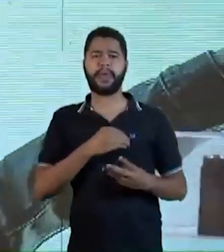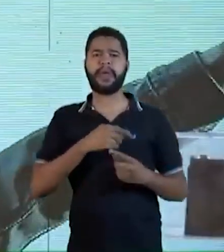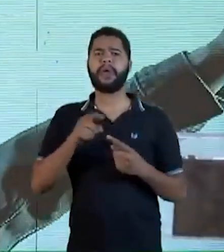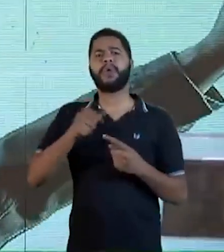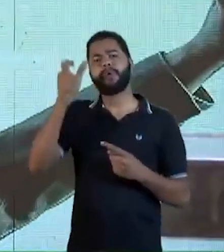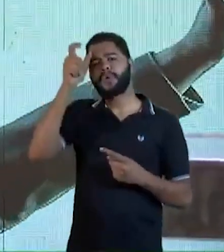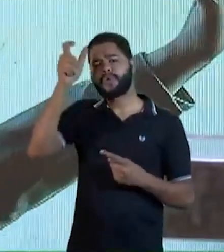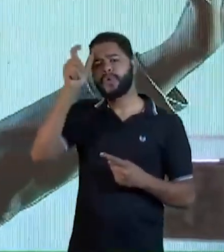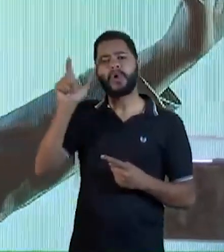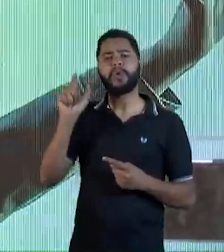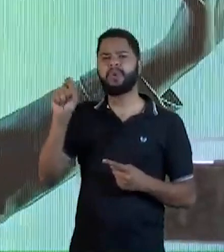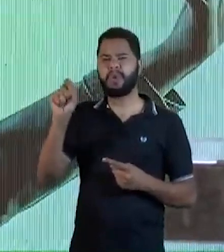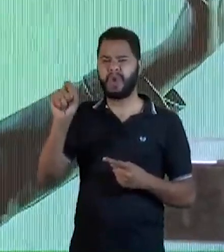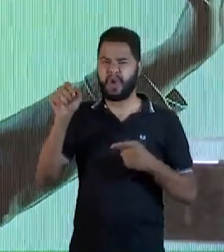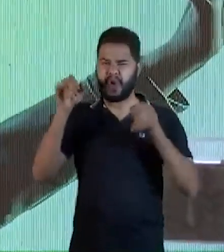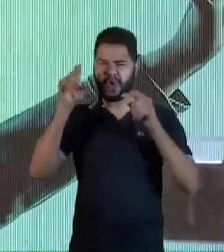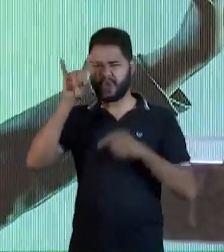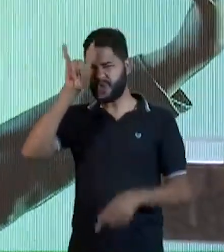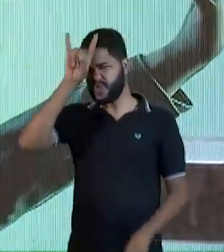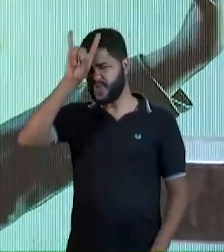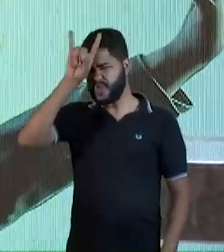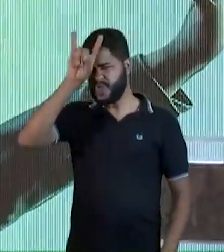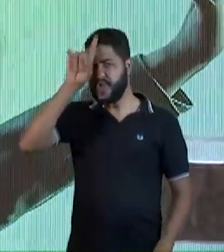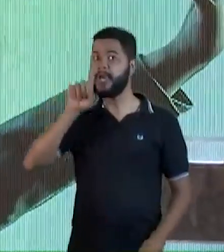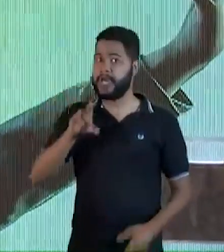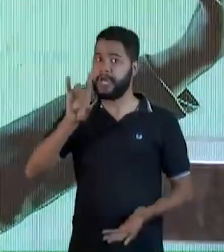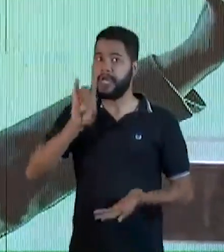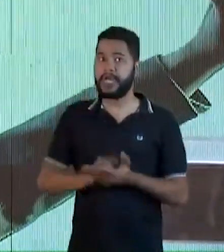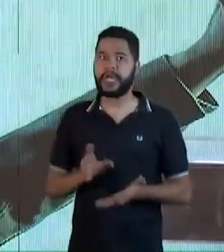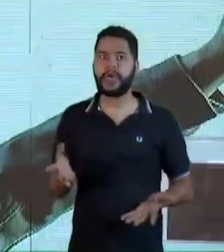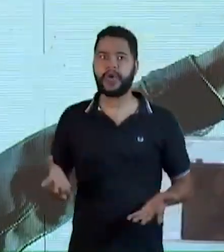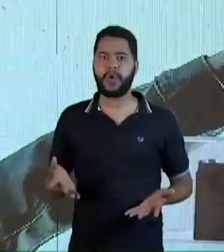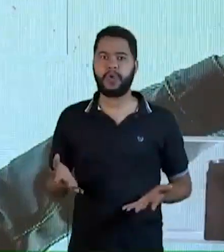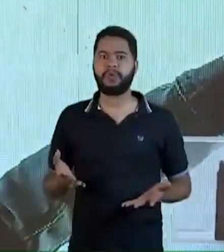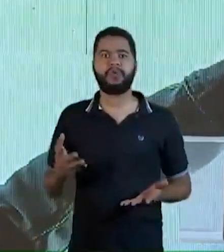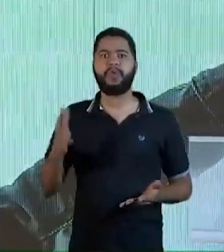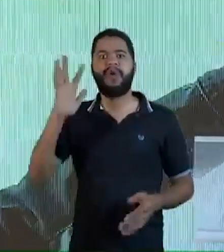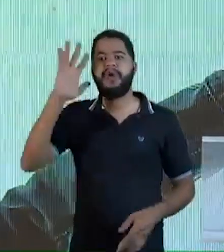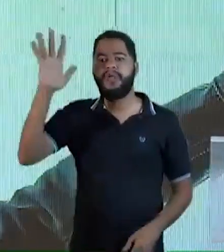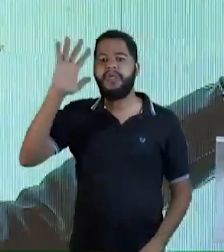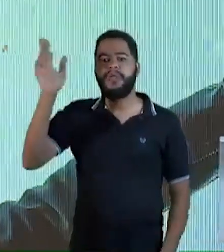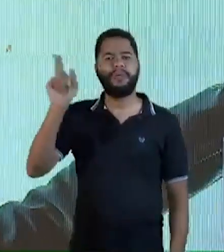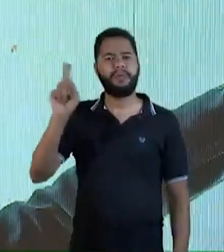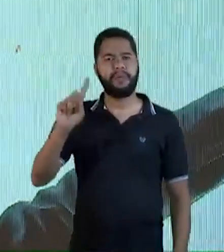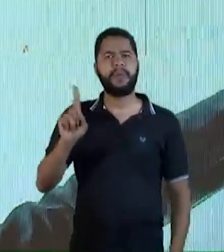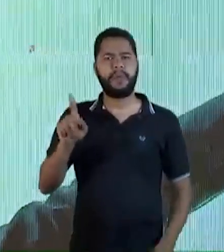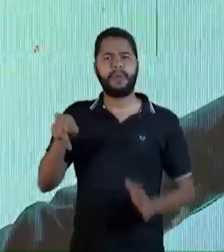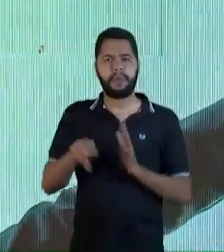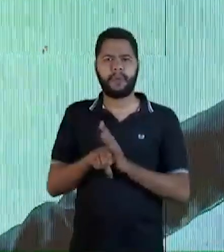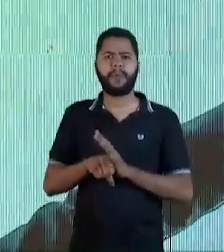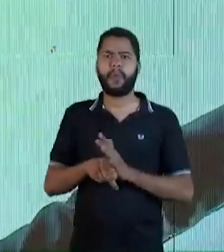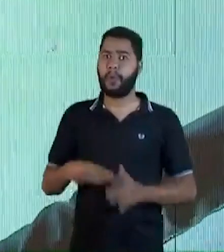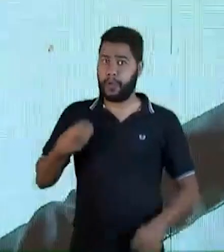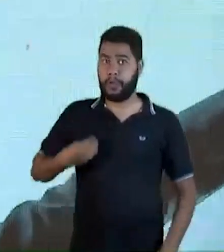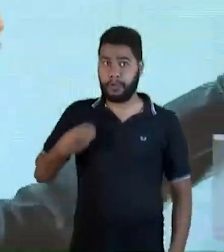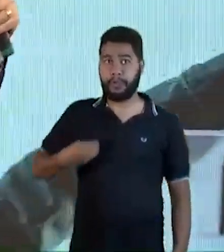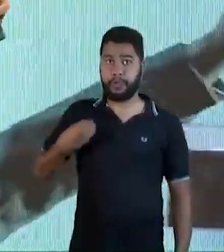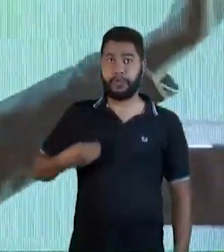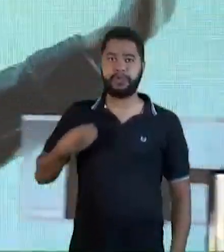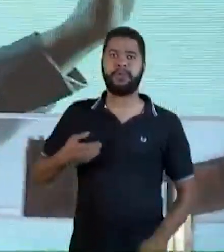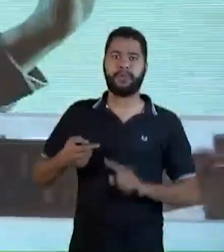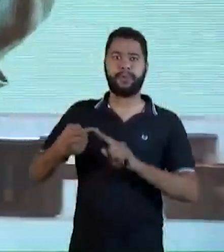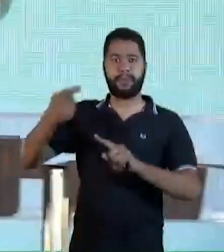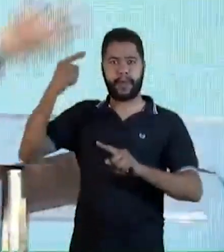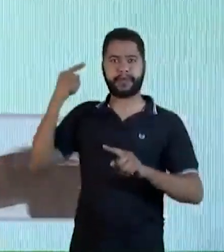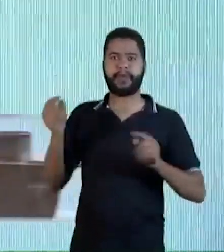diabo é um bicho de chifre e é real ele não é uma ideia não ele é um ser ele existe ele